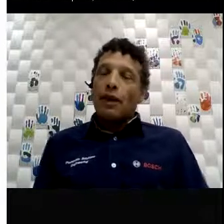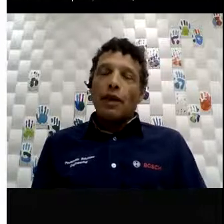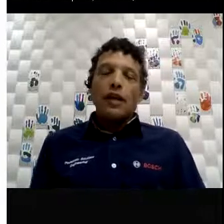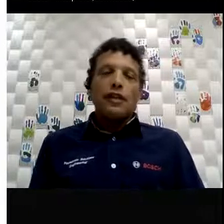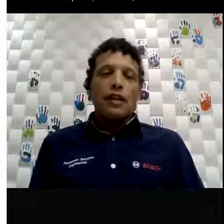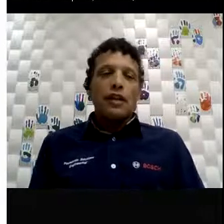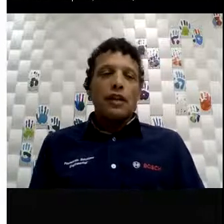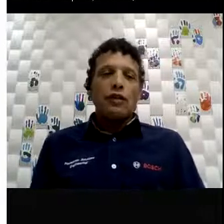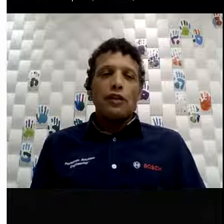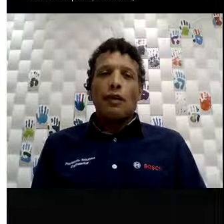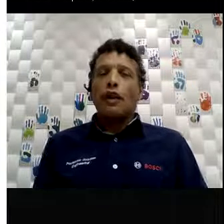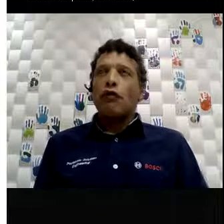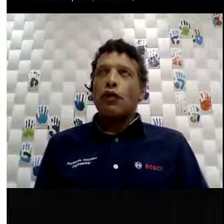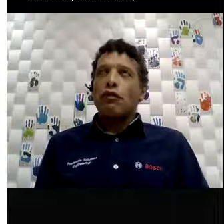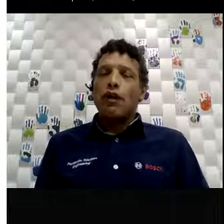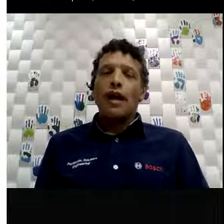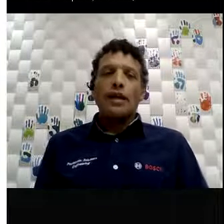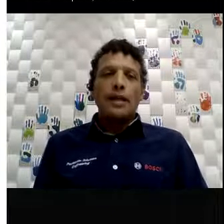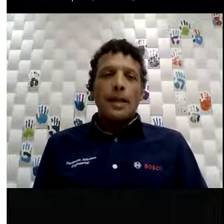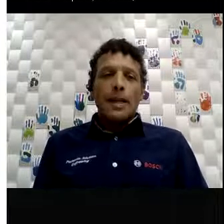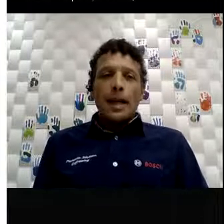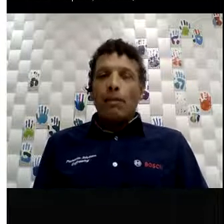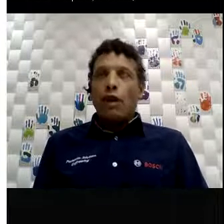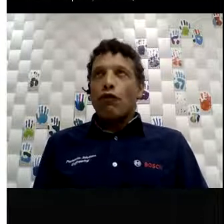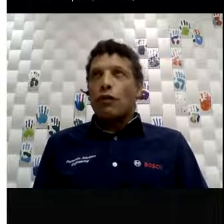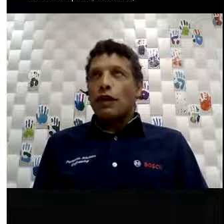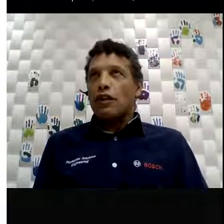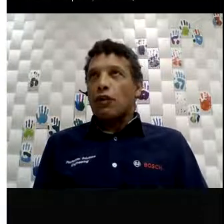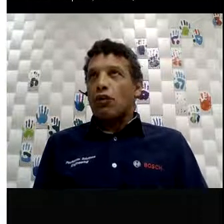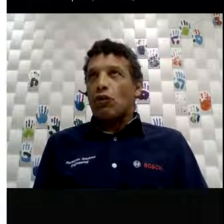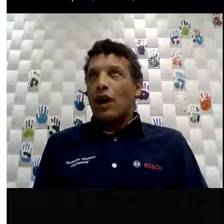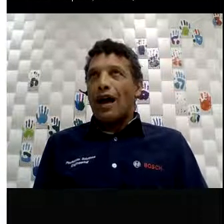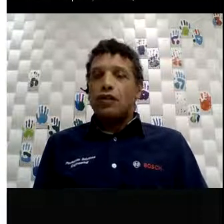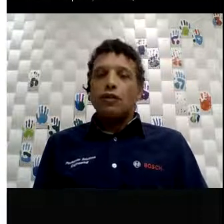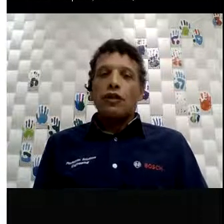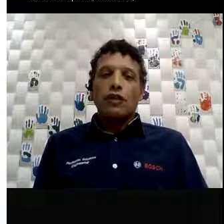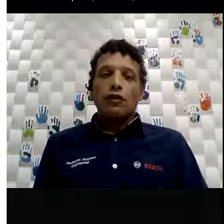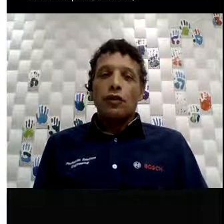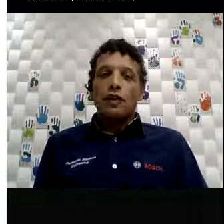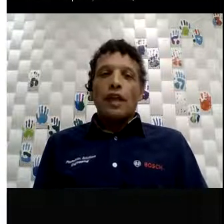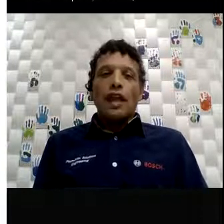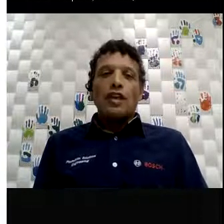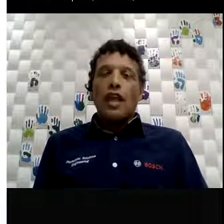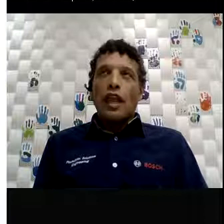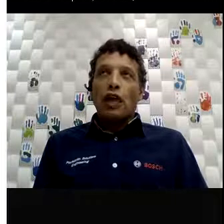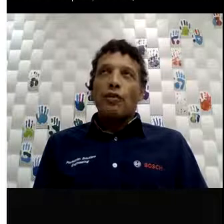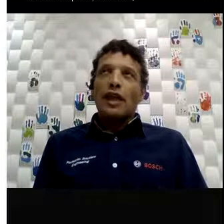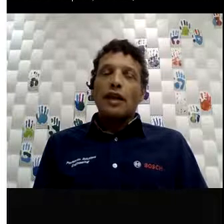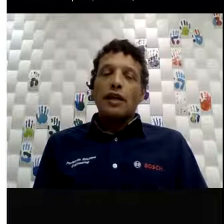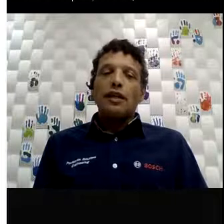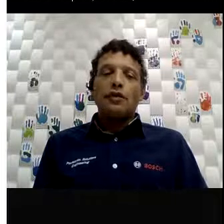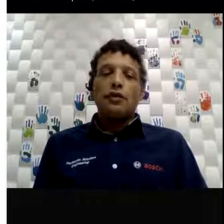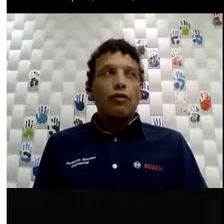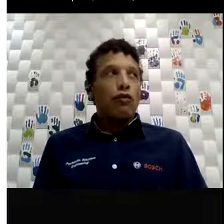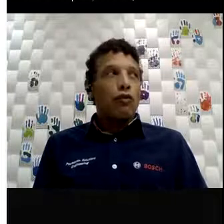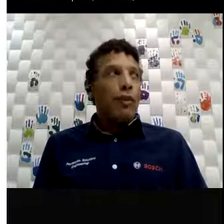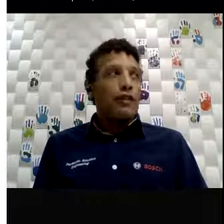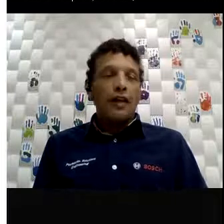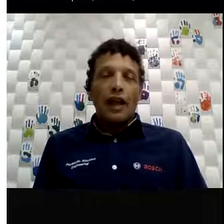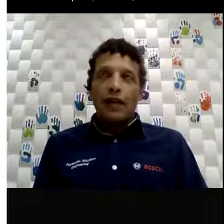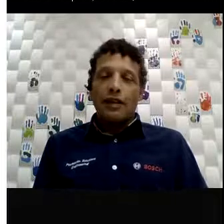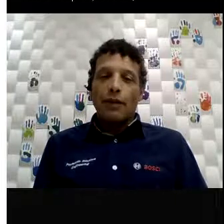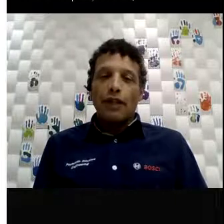trabalhei na Alemanha 6 anos, trabalhei na Volkswagen. A minha formação, eu sou administrador, engenheiro mecânico,